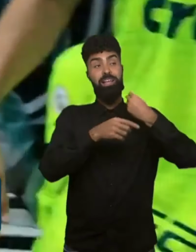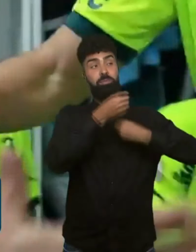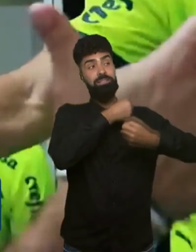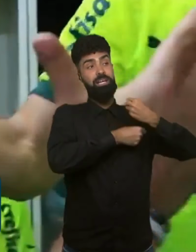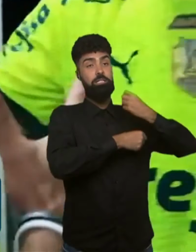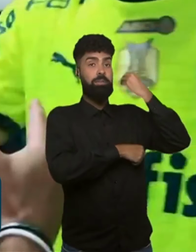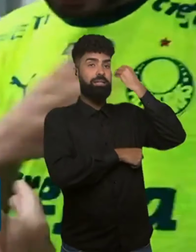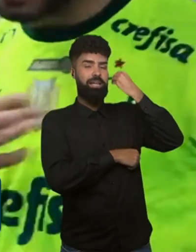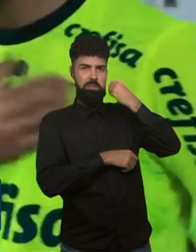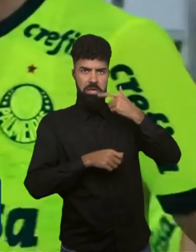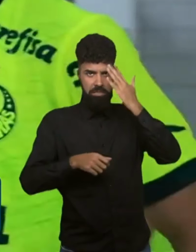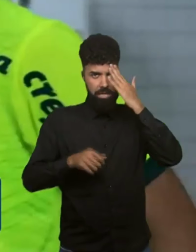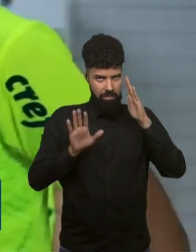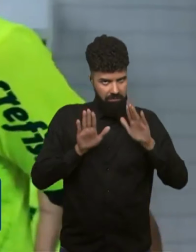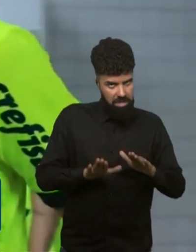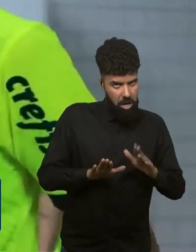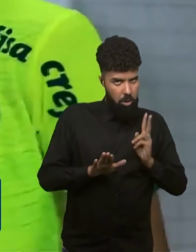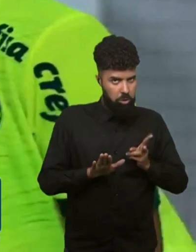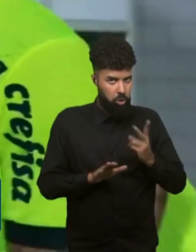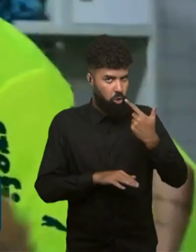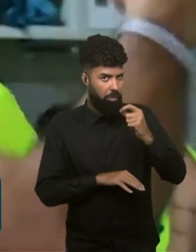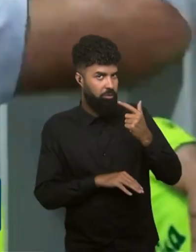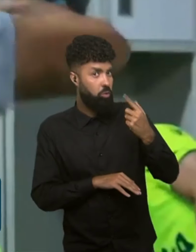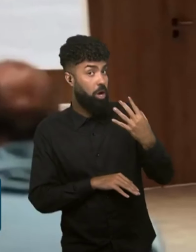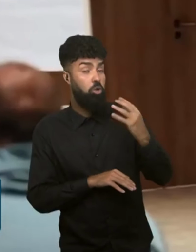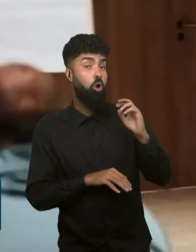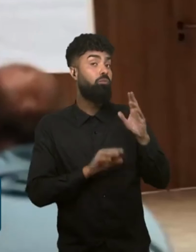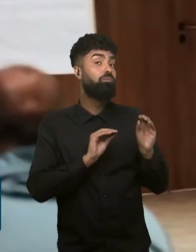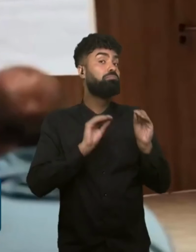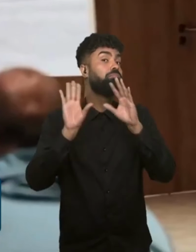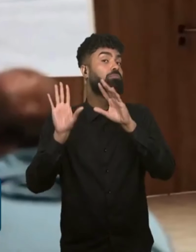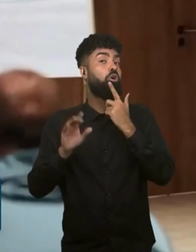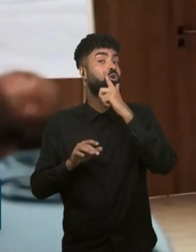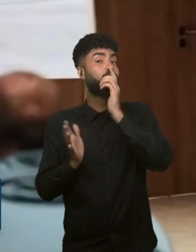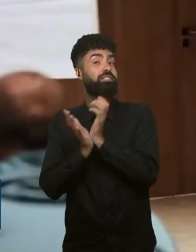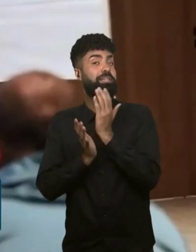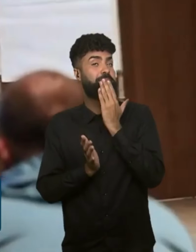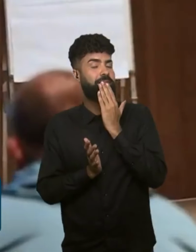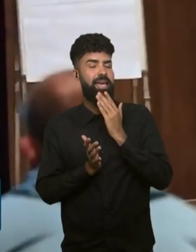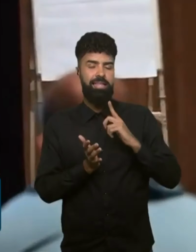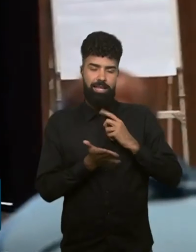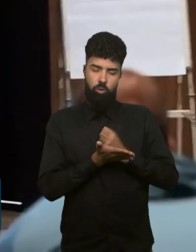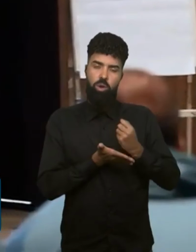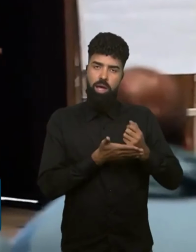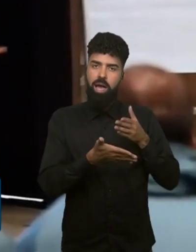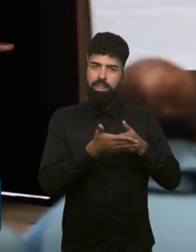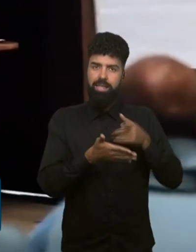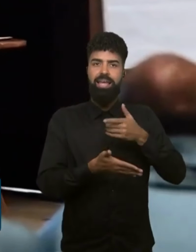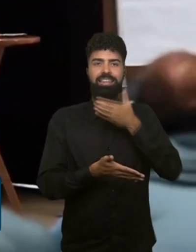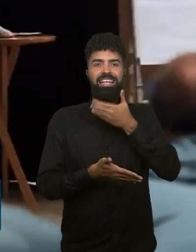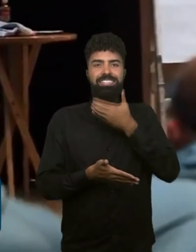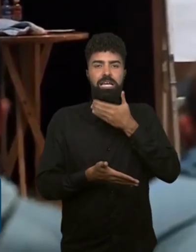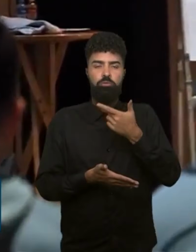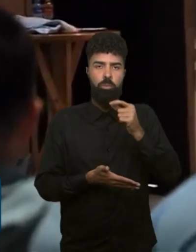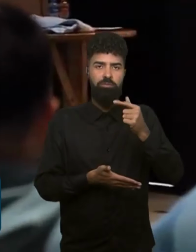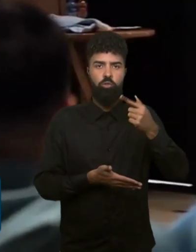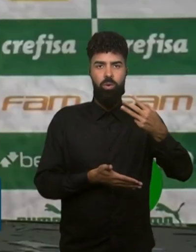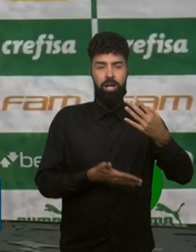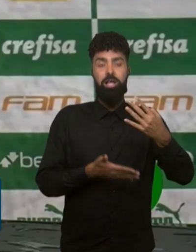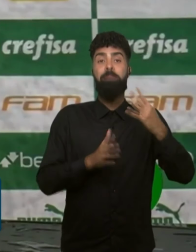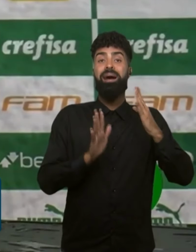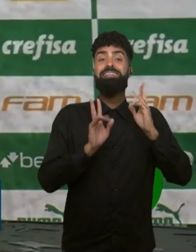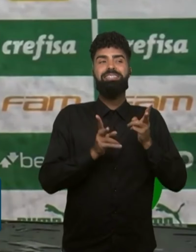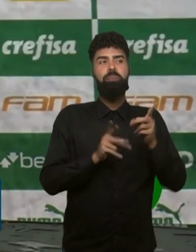sobre a permanência do comandante para 2024. Apesar de ter contrato até o final do próximo ano, ele sempre deixa em aberto